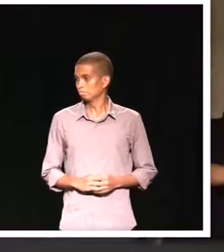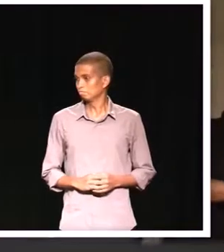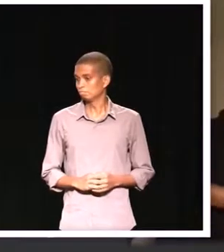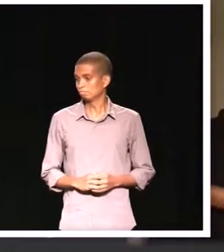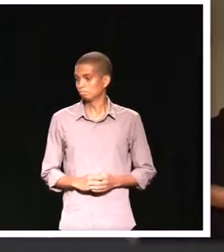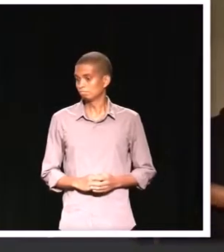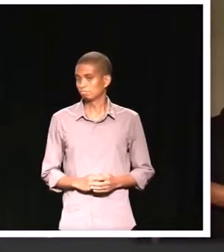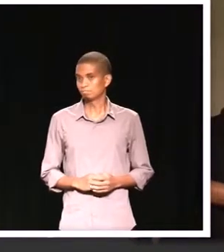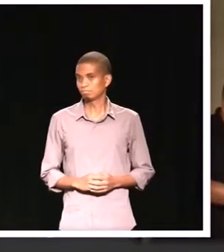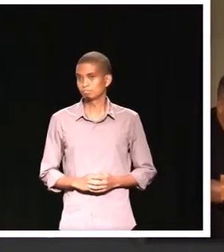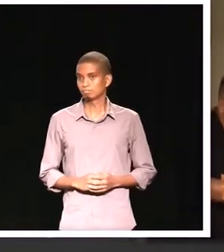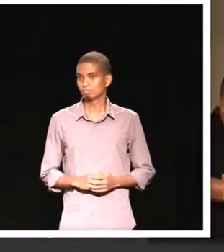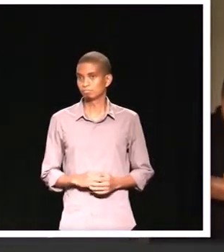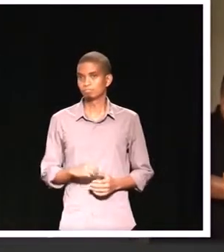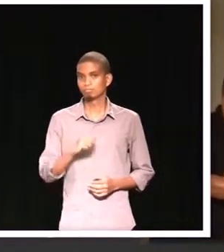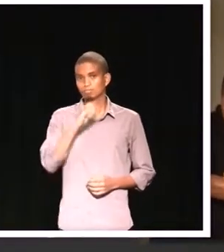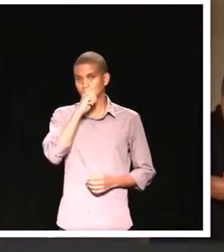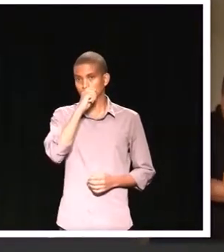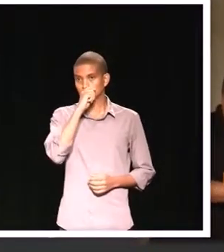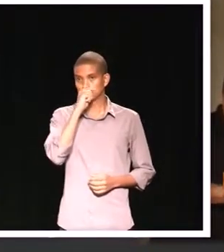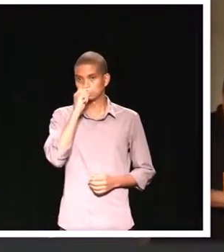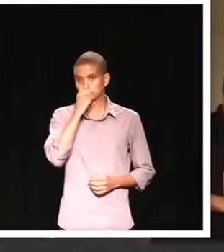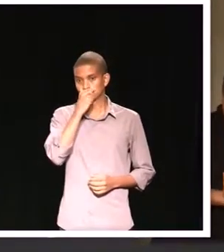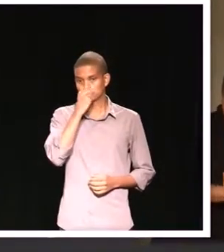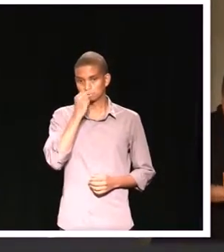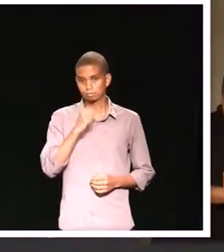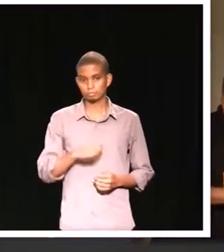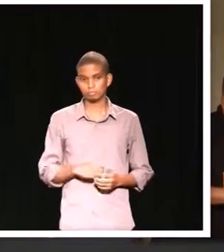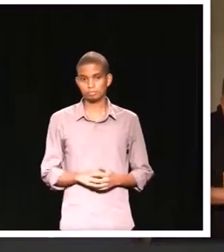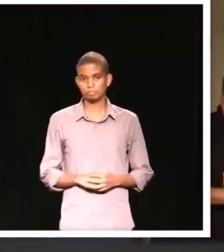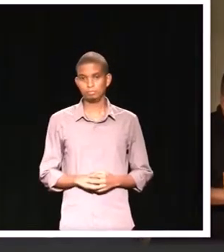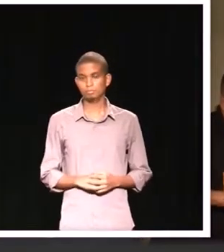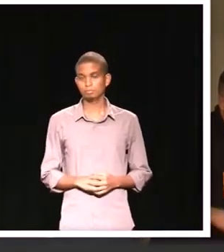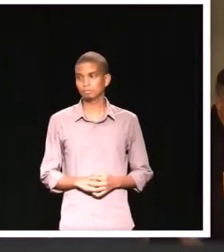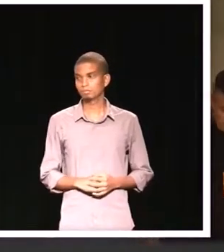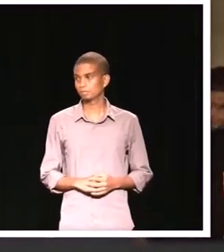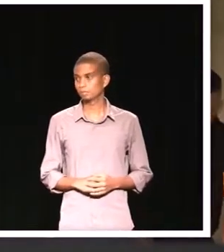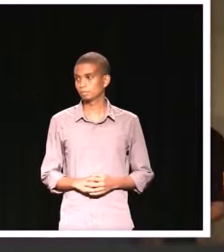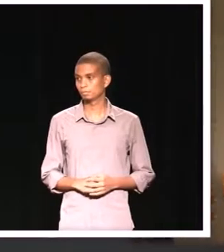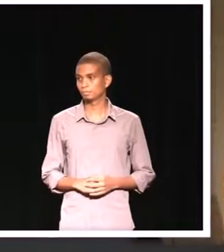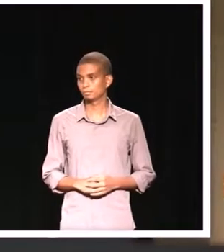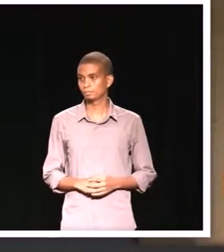Isso. Tá. Aqui o pontinho vermelho. Tá. Então, para frente e para trás. Tá.